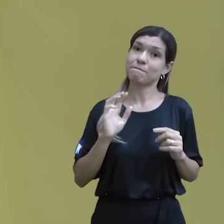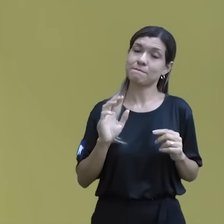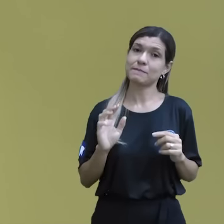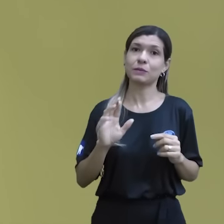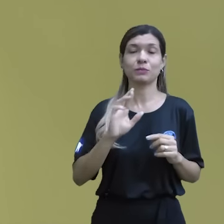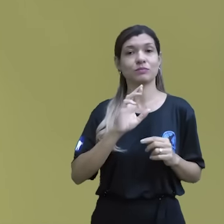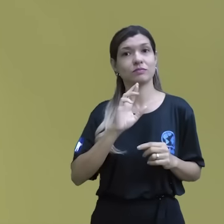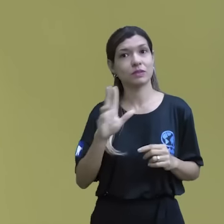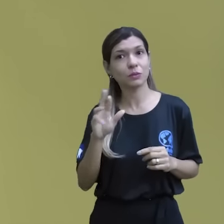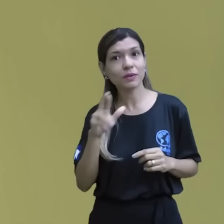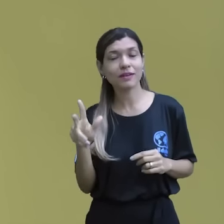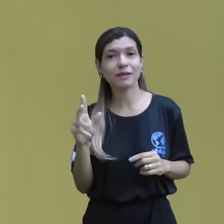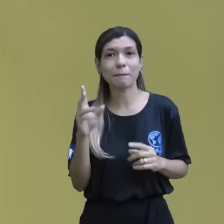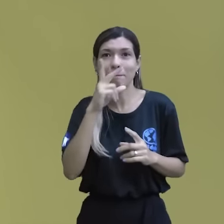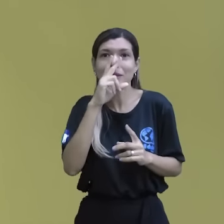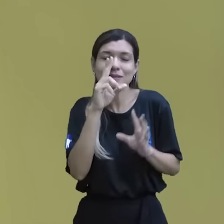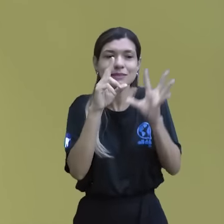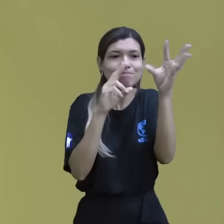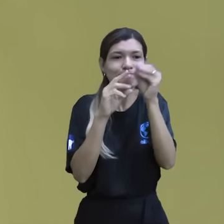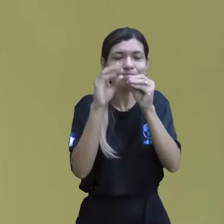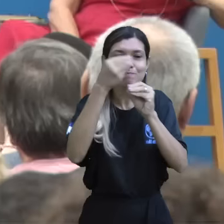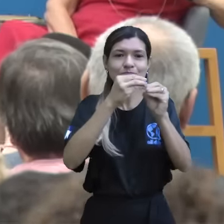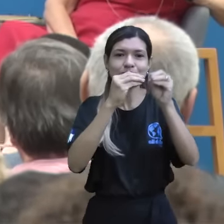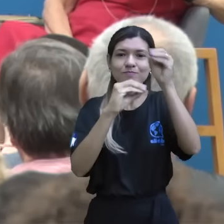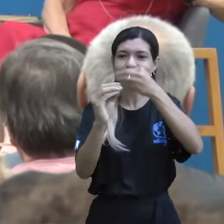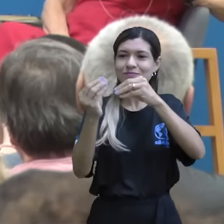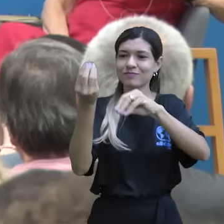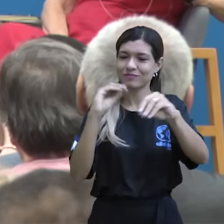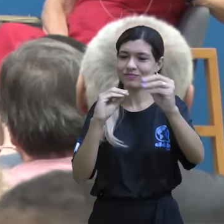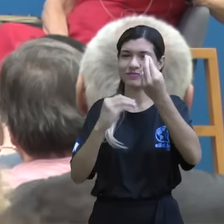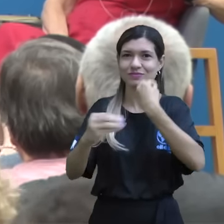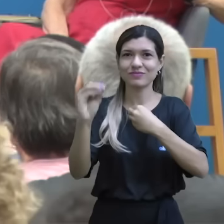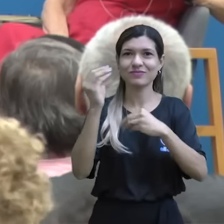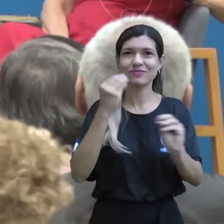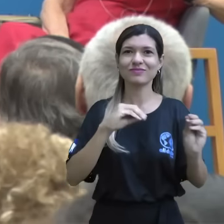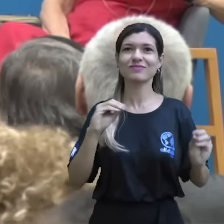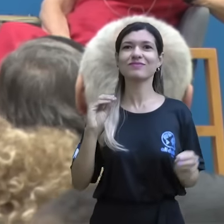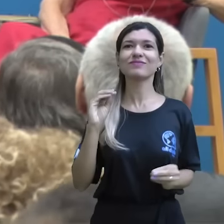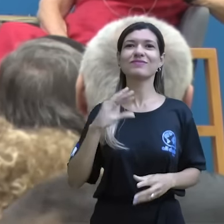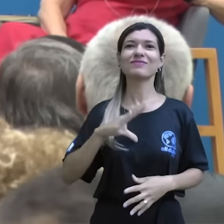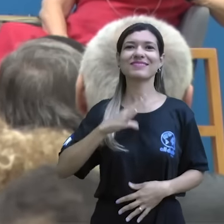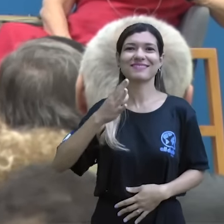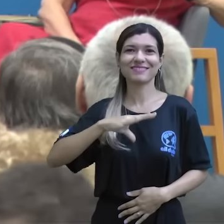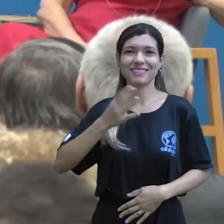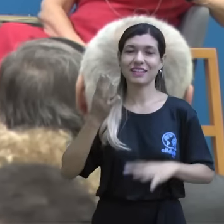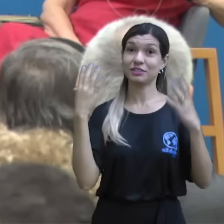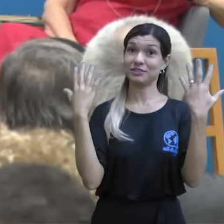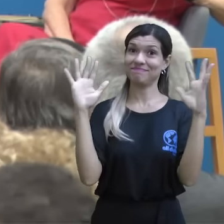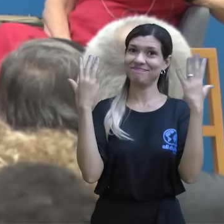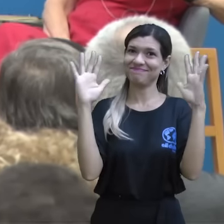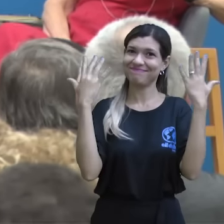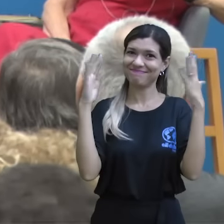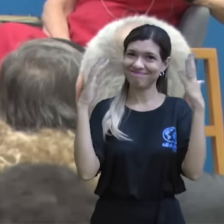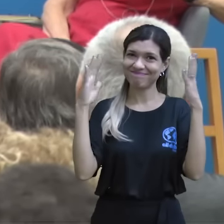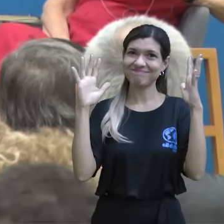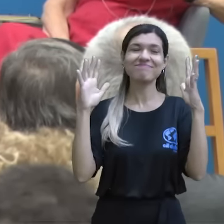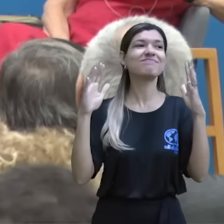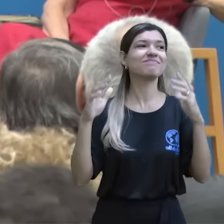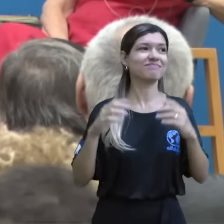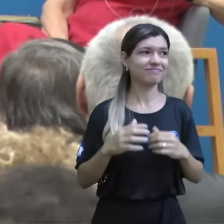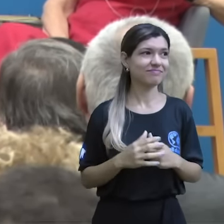eu venho aqui rapidinho ver. E uma crítica do Brasil dos doutores, né? Claro. Que eles chamam, claro, que é um